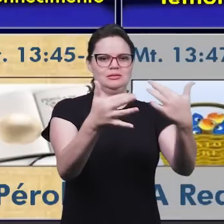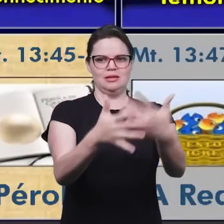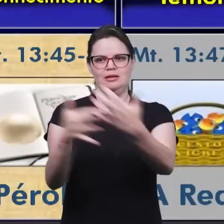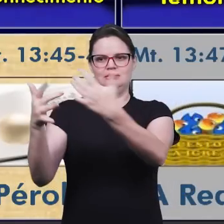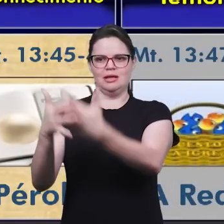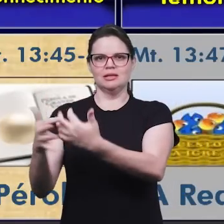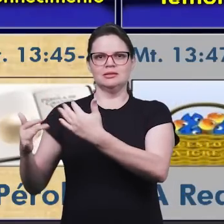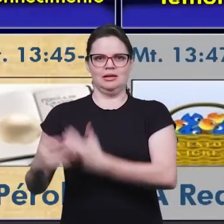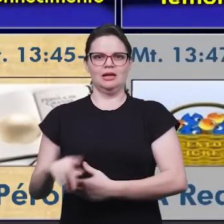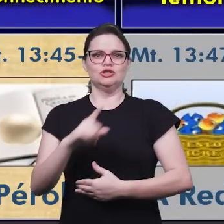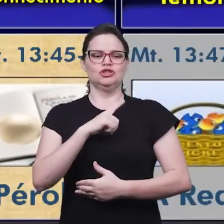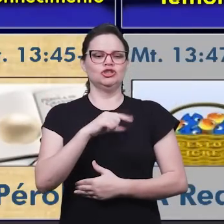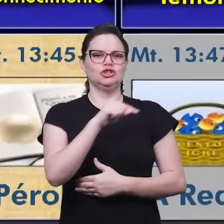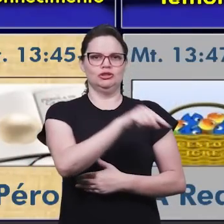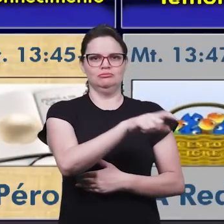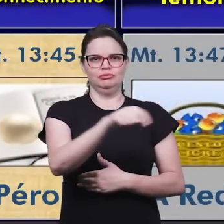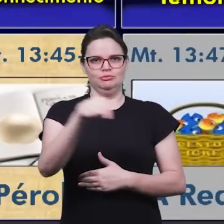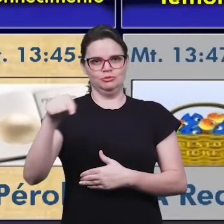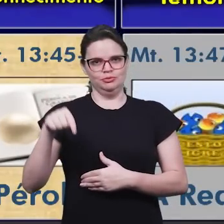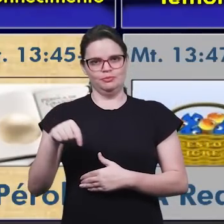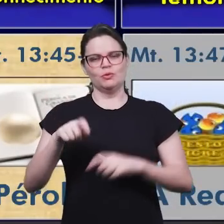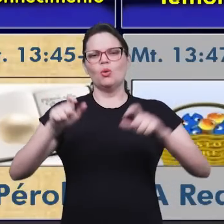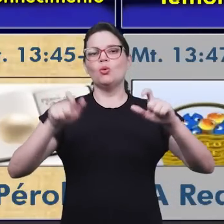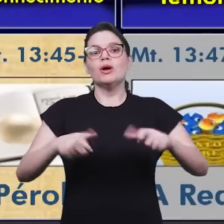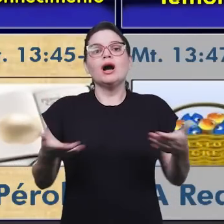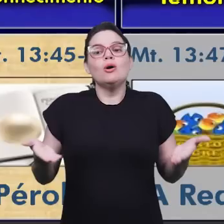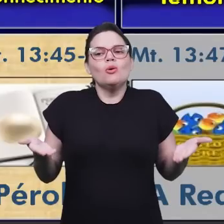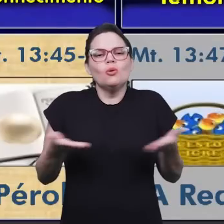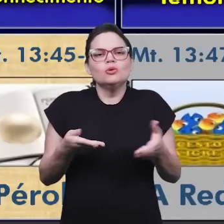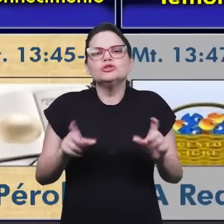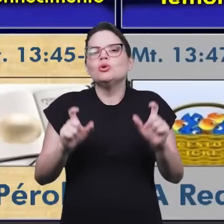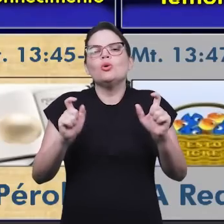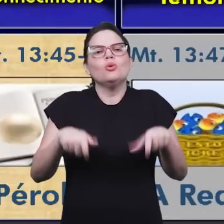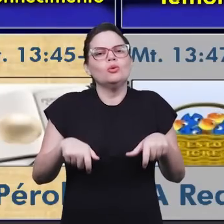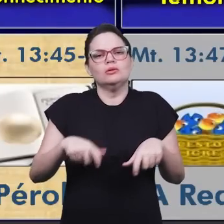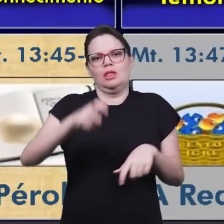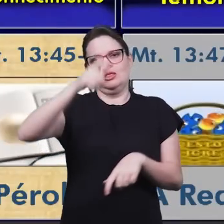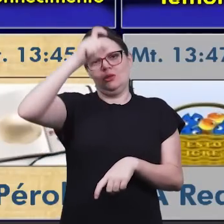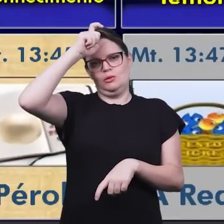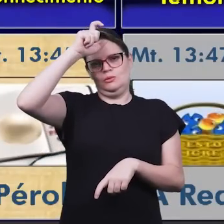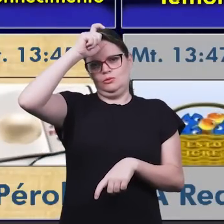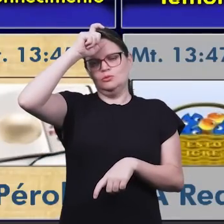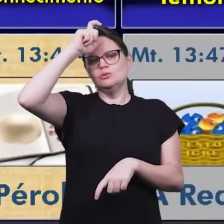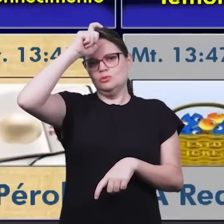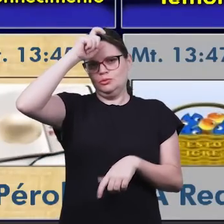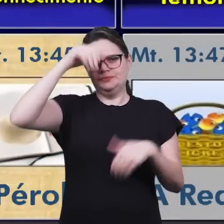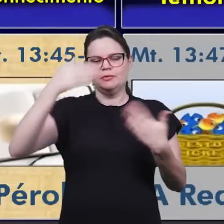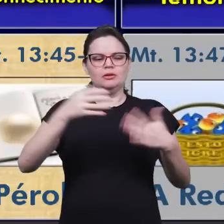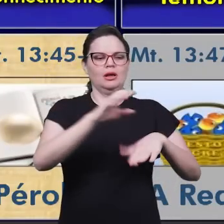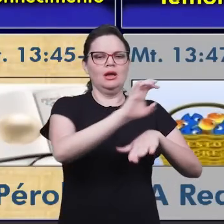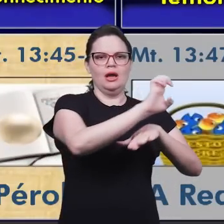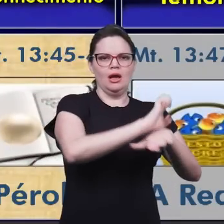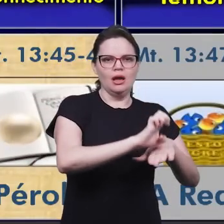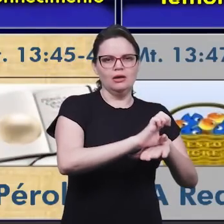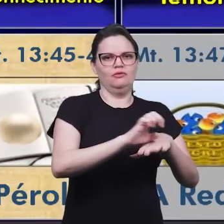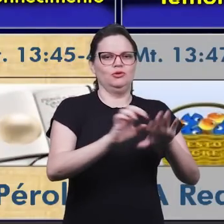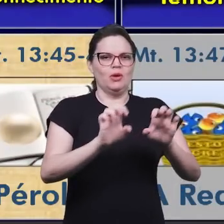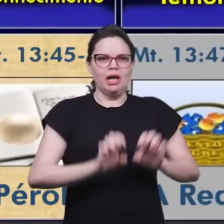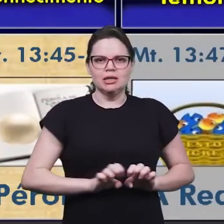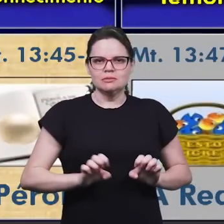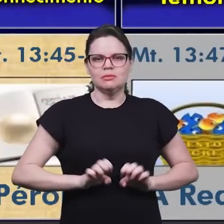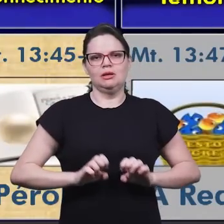estão situadas na Turquia. Então, cada uma das 7 igrejas estão aqui: Éfeso,